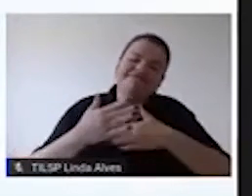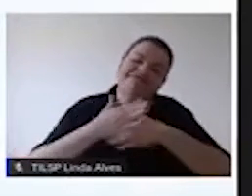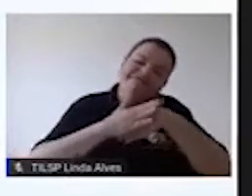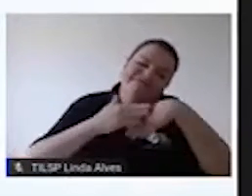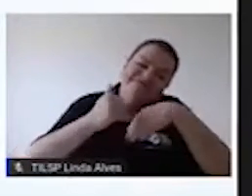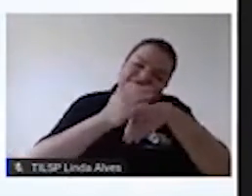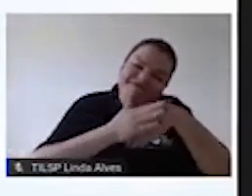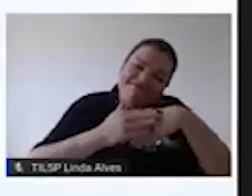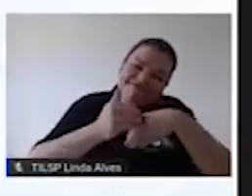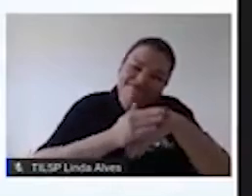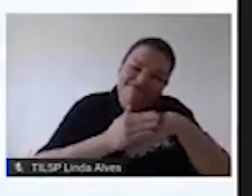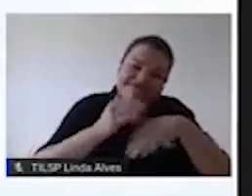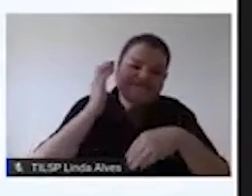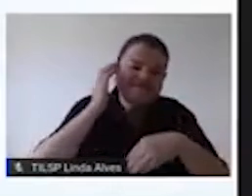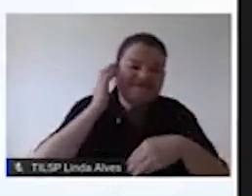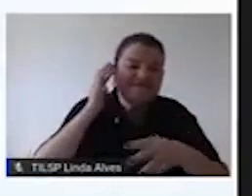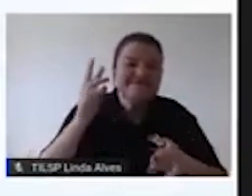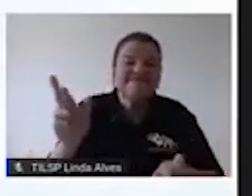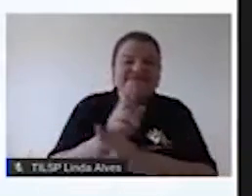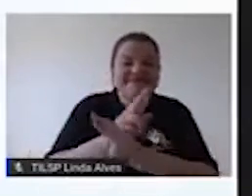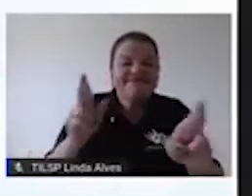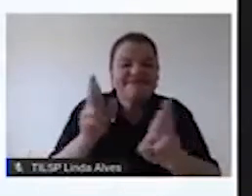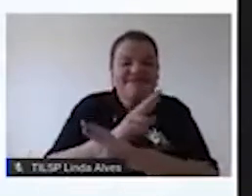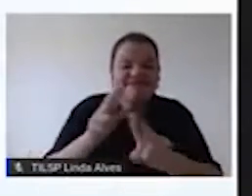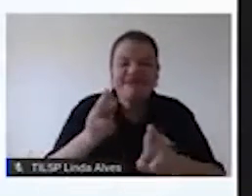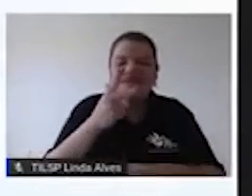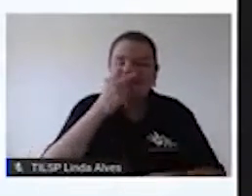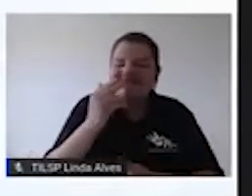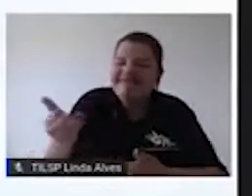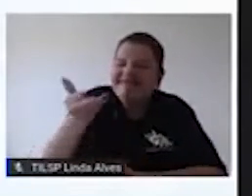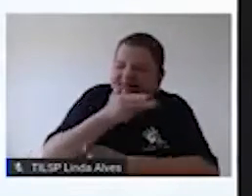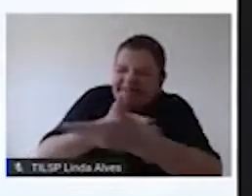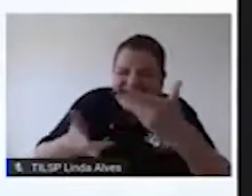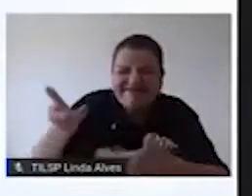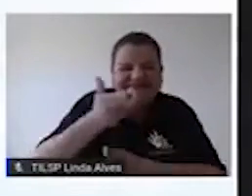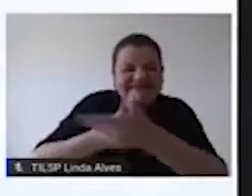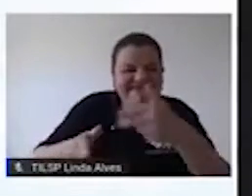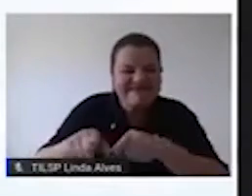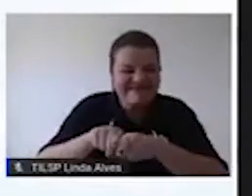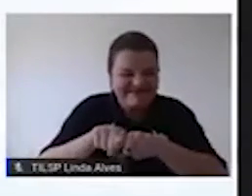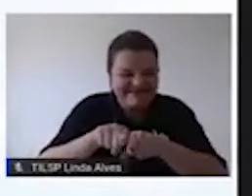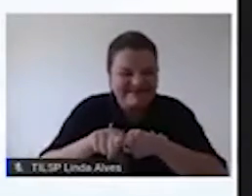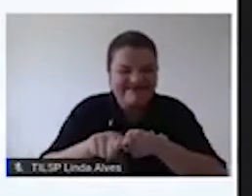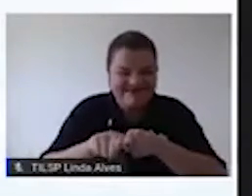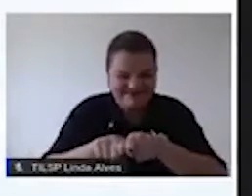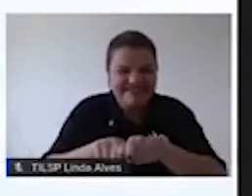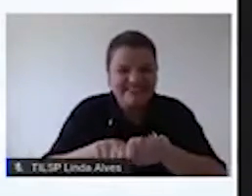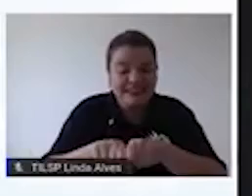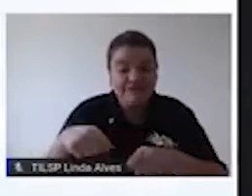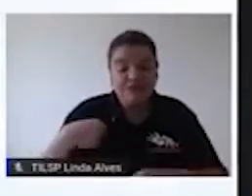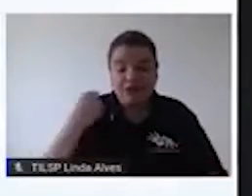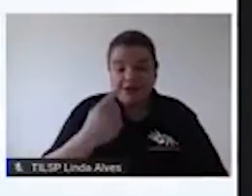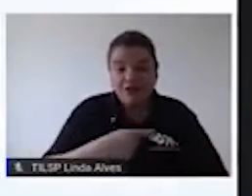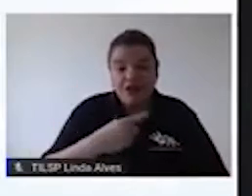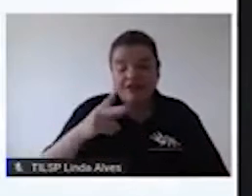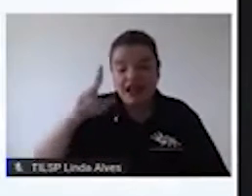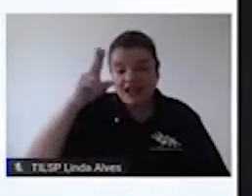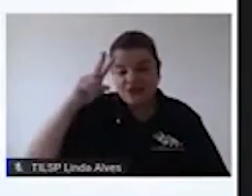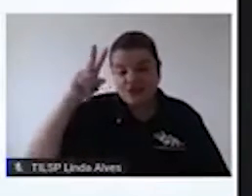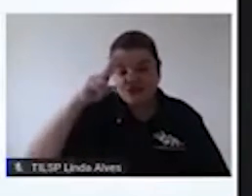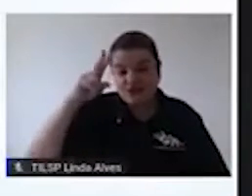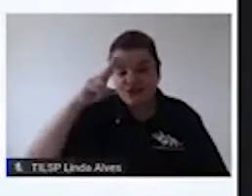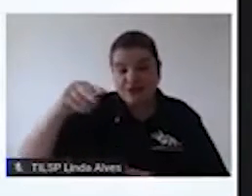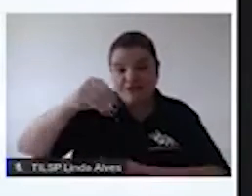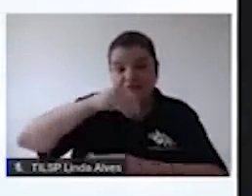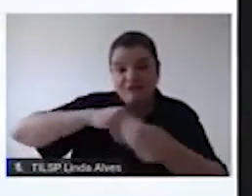carinho, temos uma relação de irmandade muito forte, né? Parte da minha história sindical se mistura